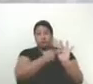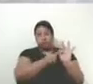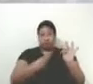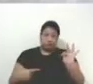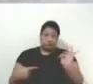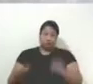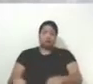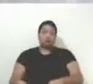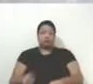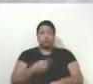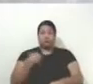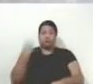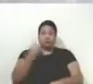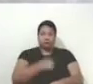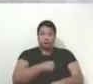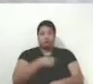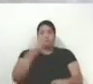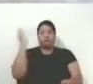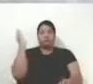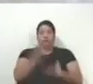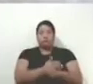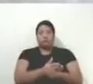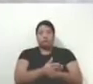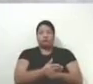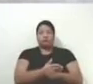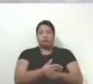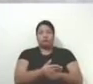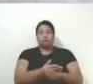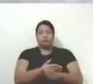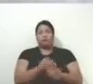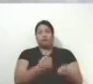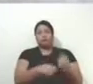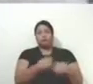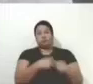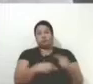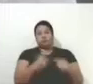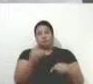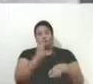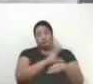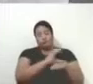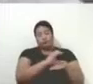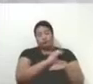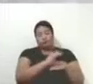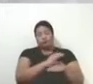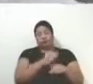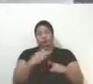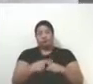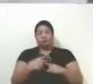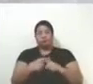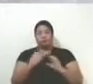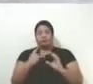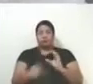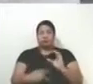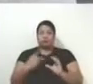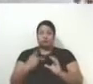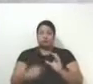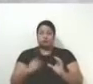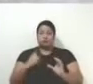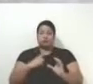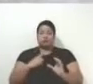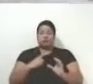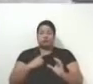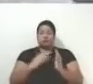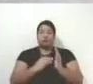entrando com uma ADIM, uma ação direta de incondicionalidade, porque essa Casa houve abuso de poder,